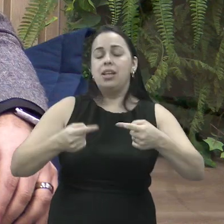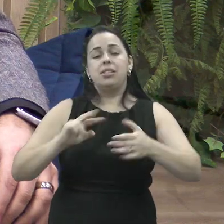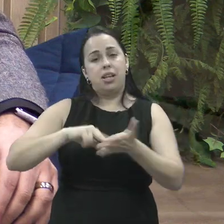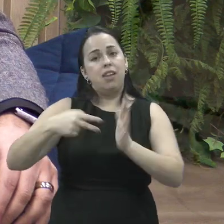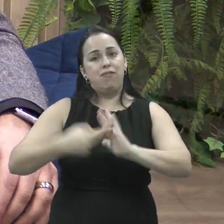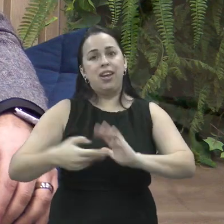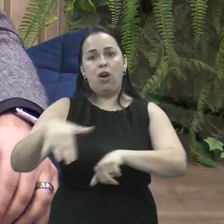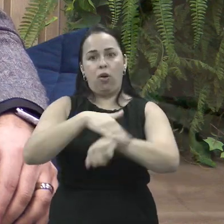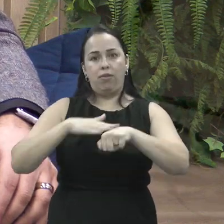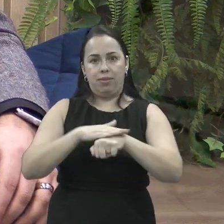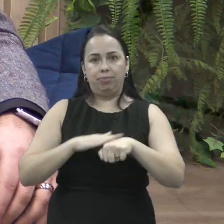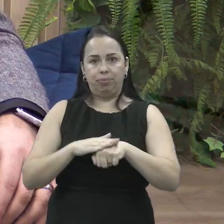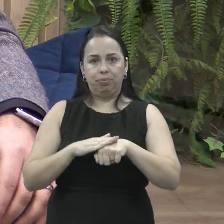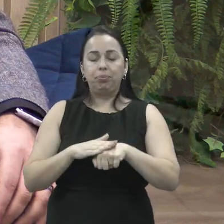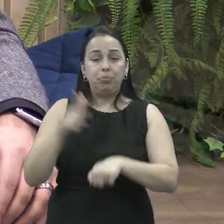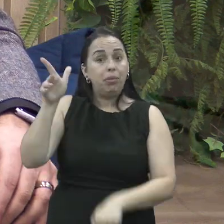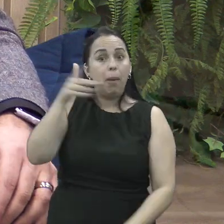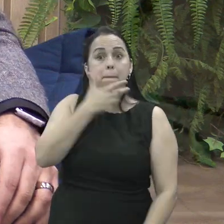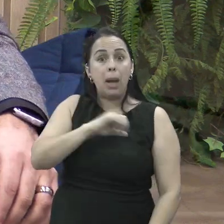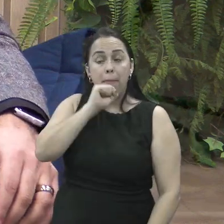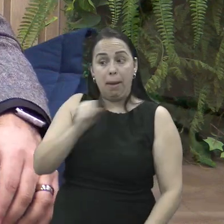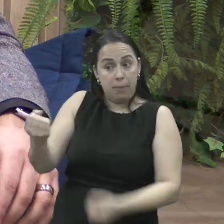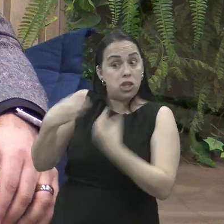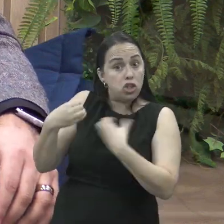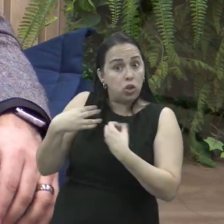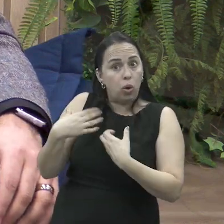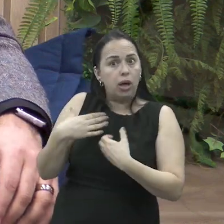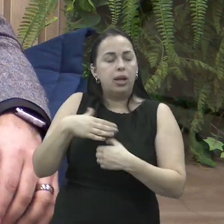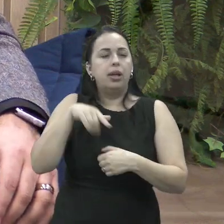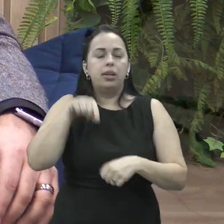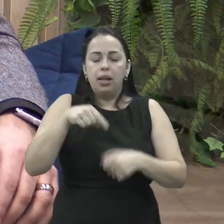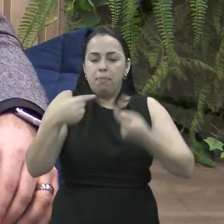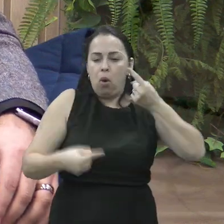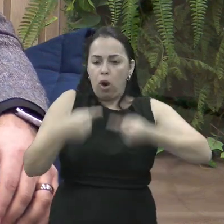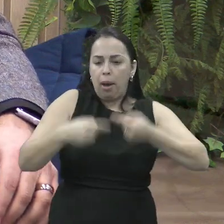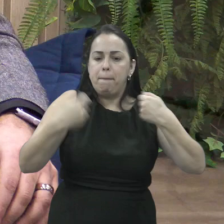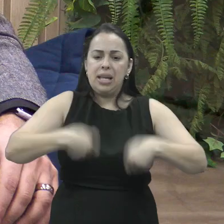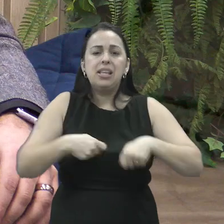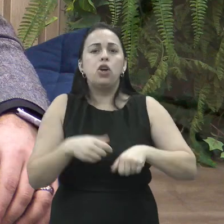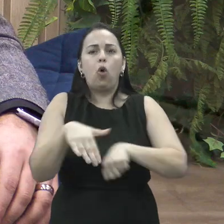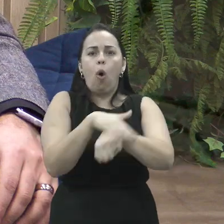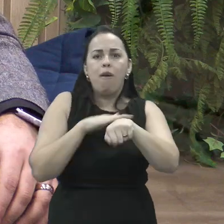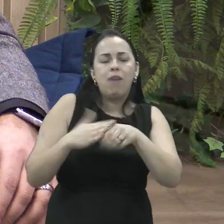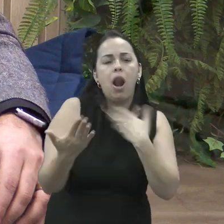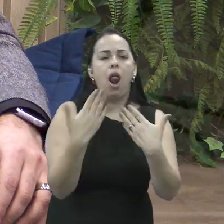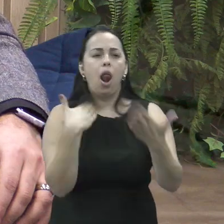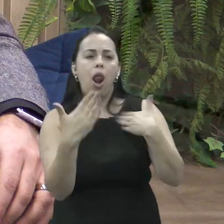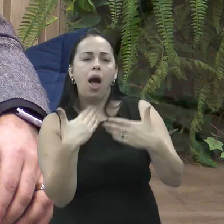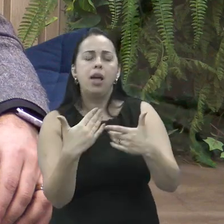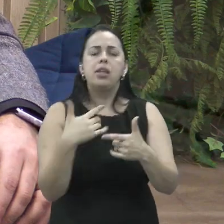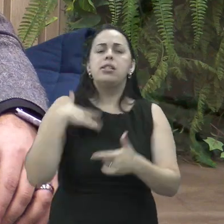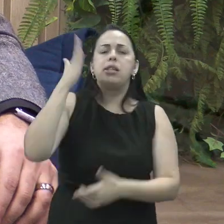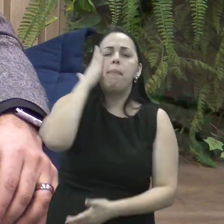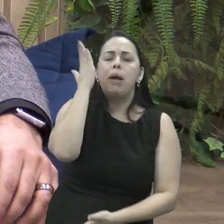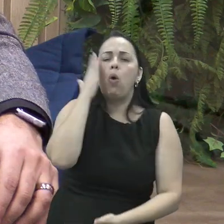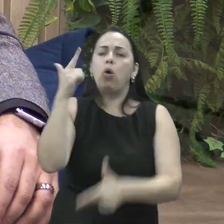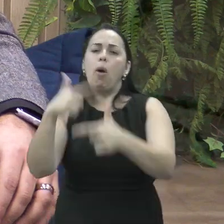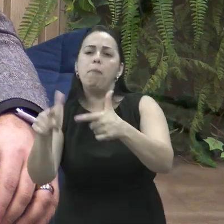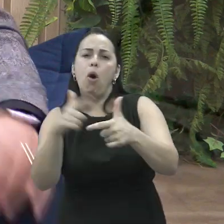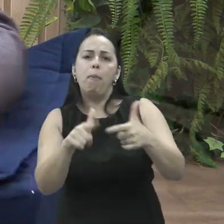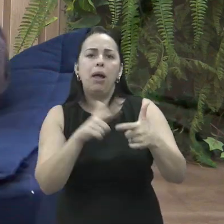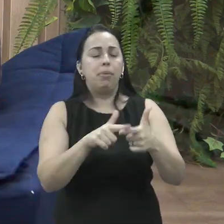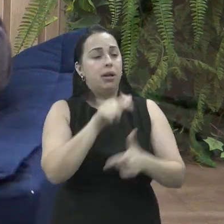diálogo. Meu pai dizia assim, política é conversa, o resto é conversa. E é exatamente isso. Então, uma política de diálogo, uma política de discussão dos problemas da